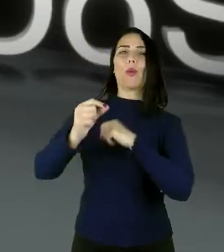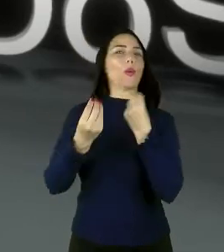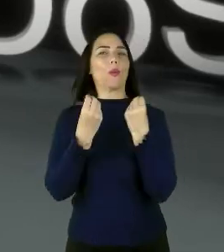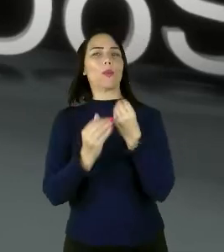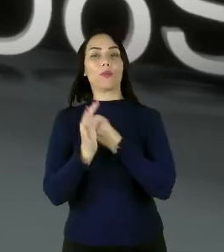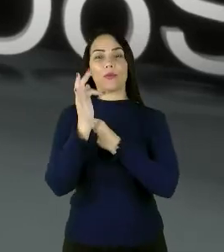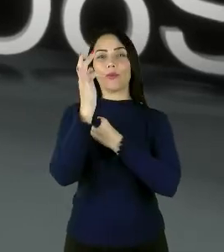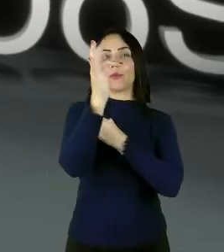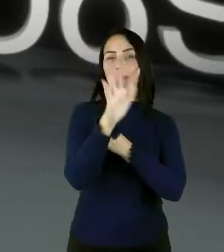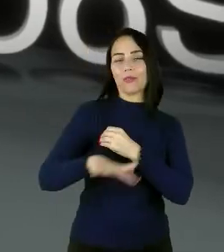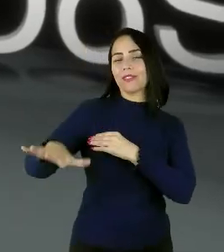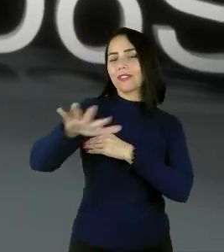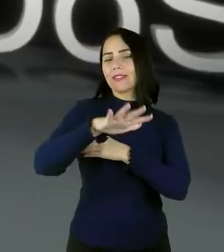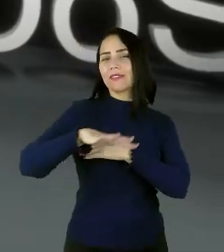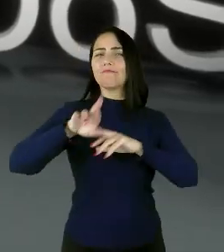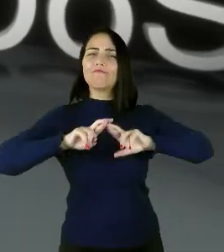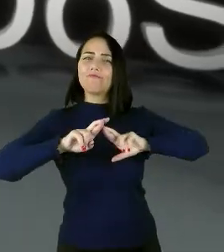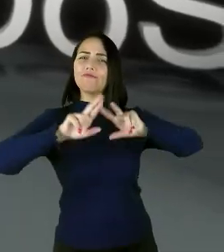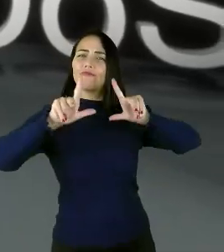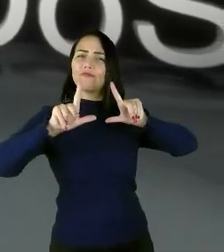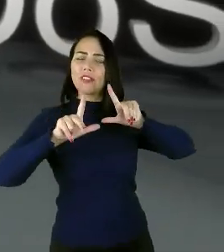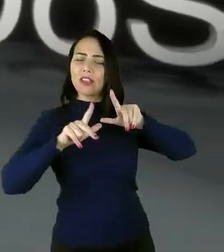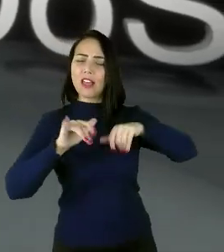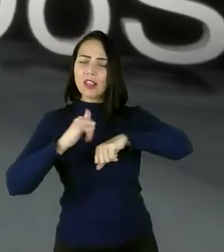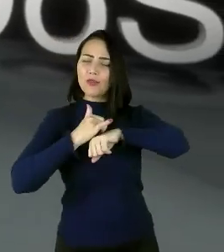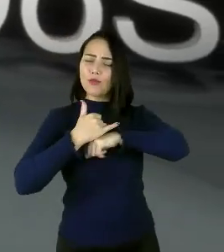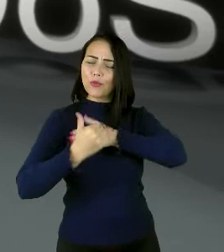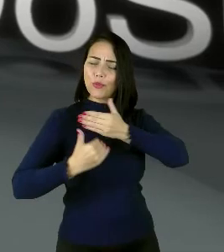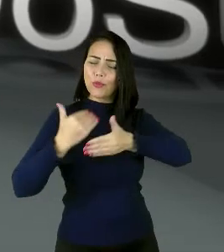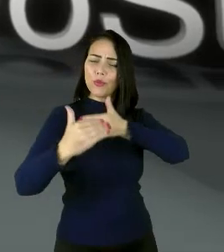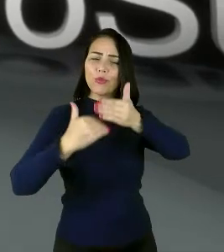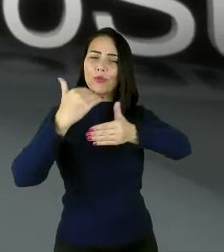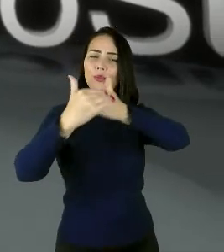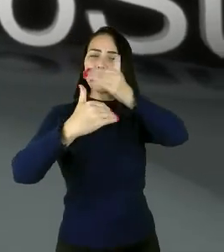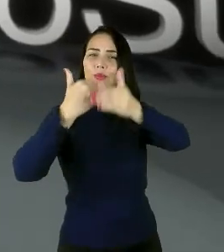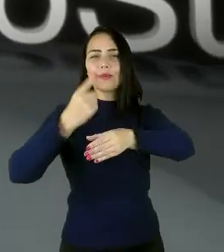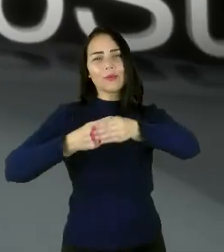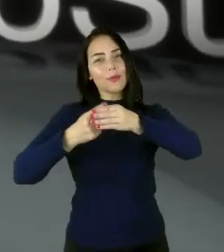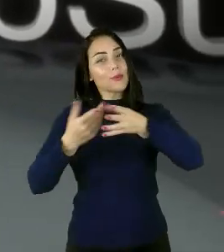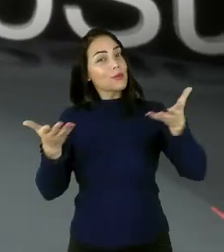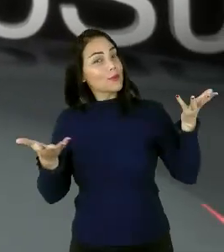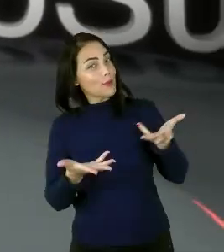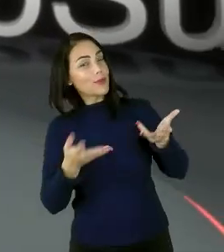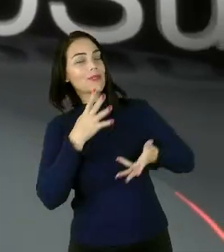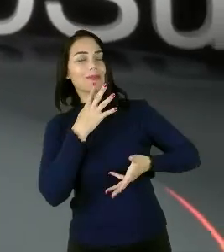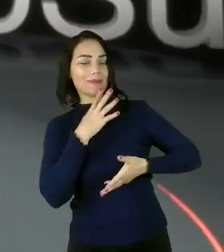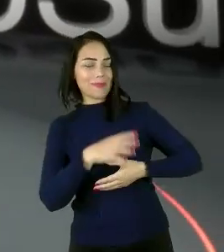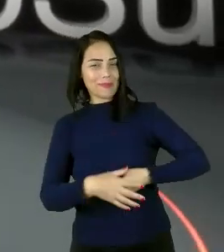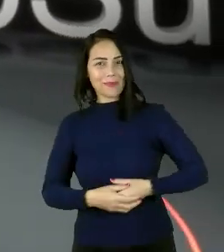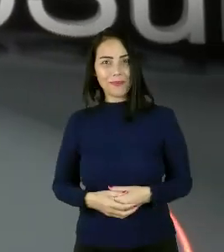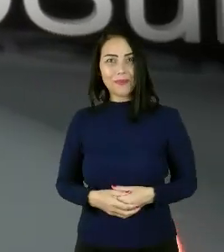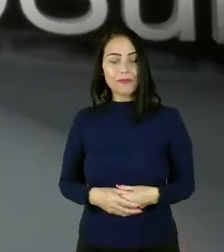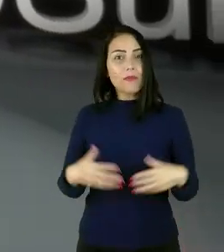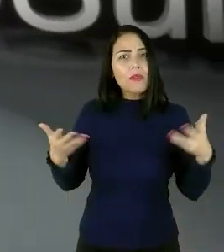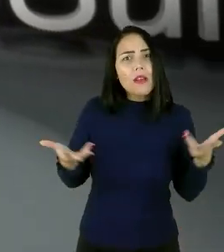desenhados fez toda a diferença na trajetória evolutiva da cidade como a conhecemos hoje